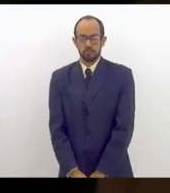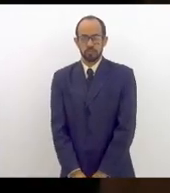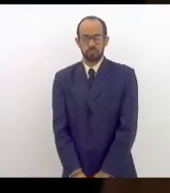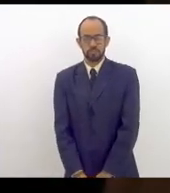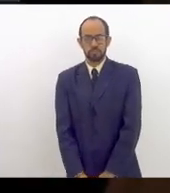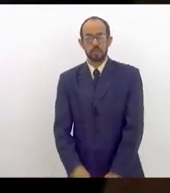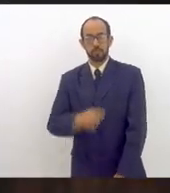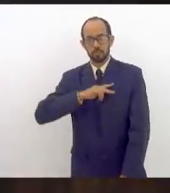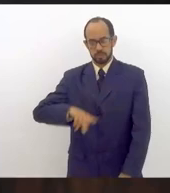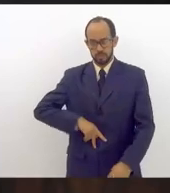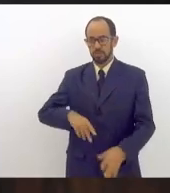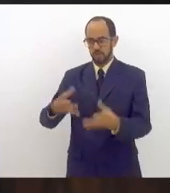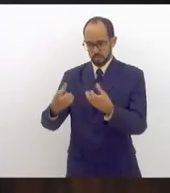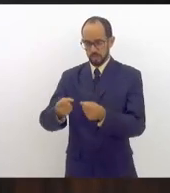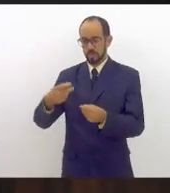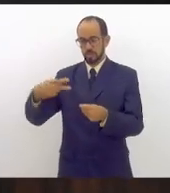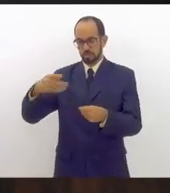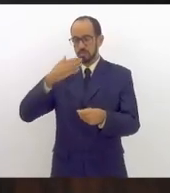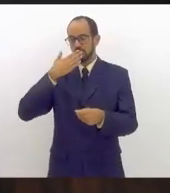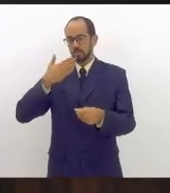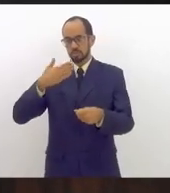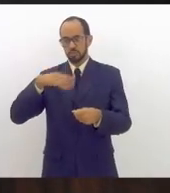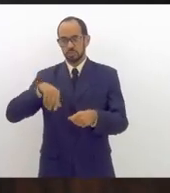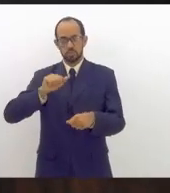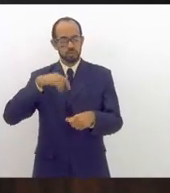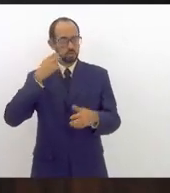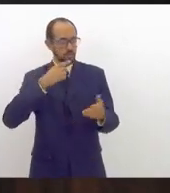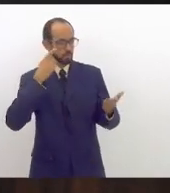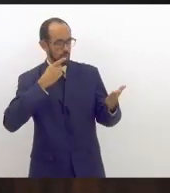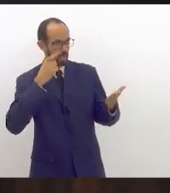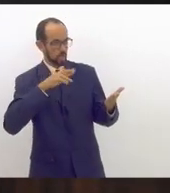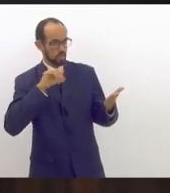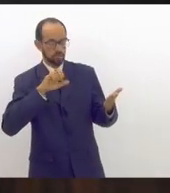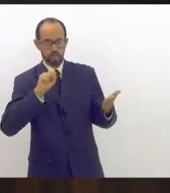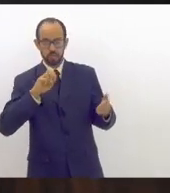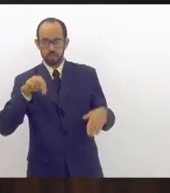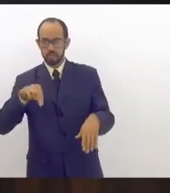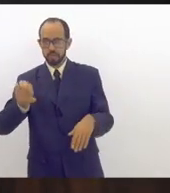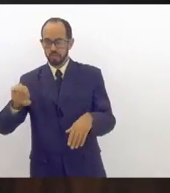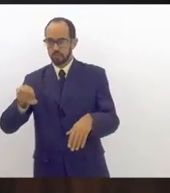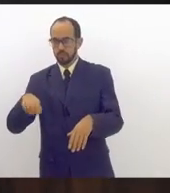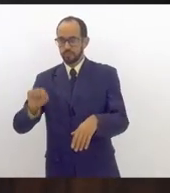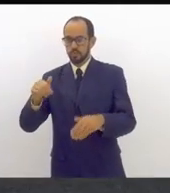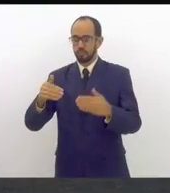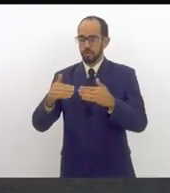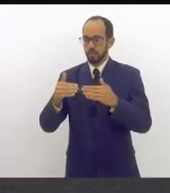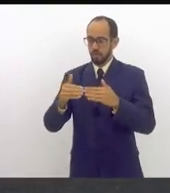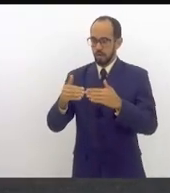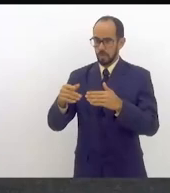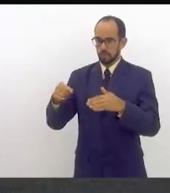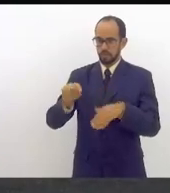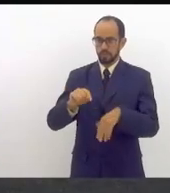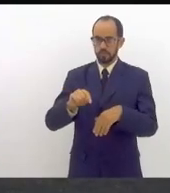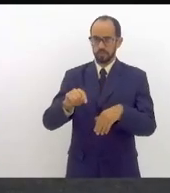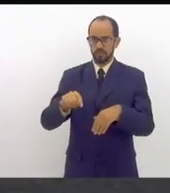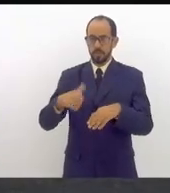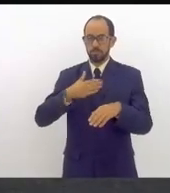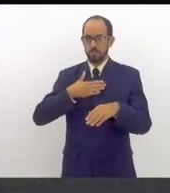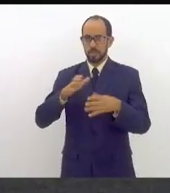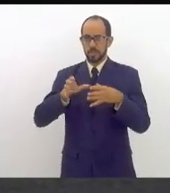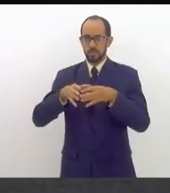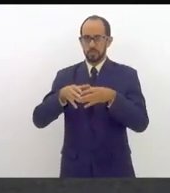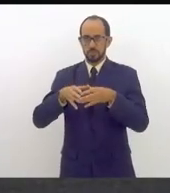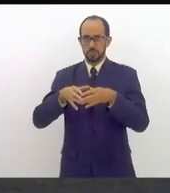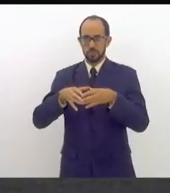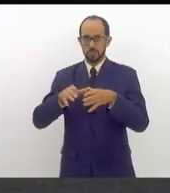Presidência defere, pedido de Vossa Excelência. Deputada Rosane Félix. Parecer favorável, senhor presidente. Aliás, é minha comissão, você já chamou ou